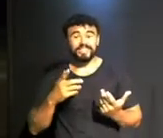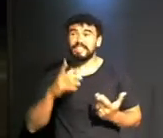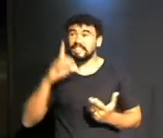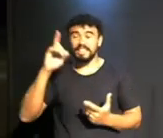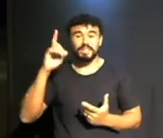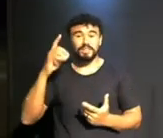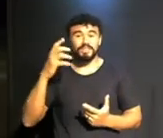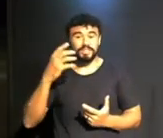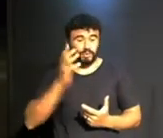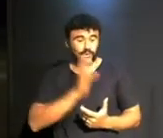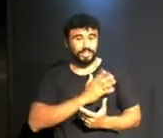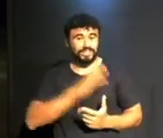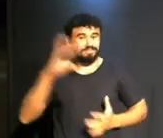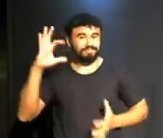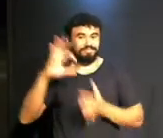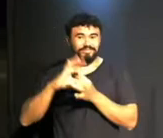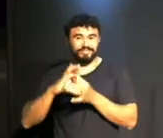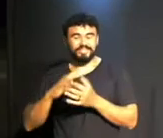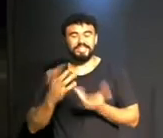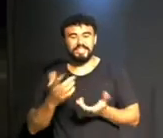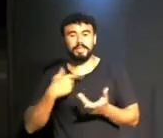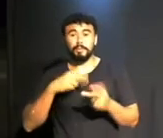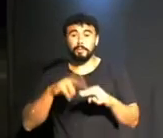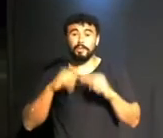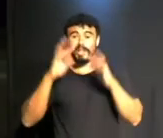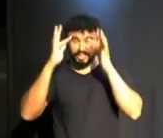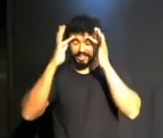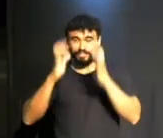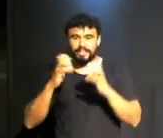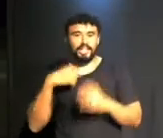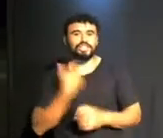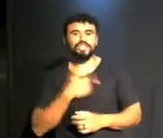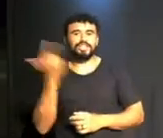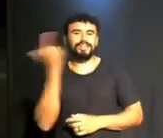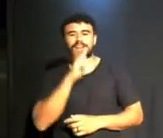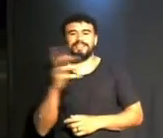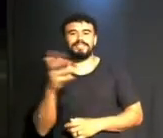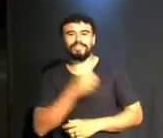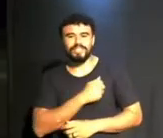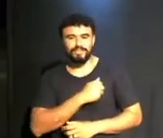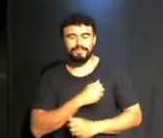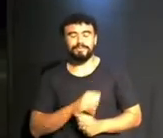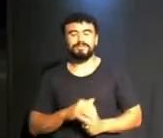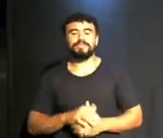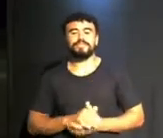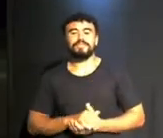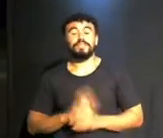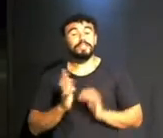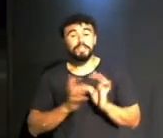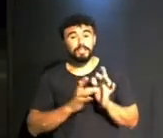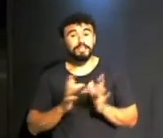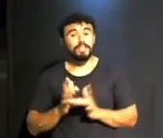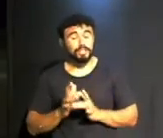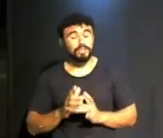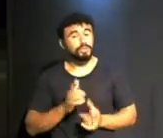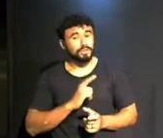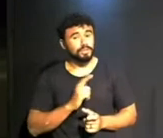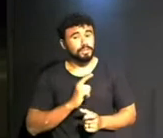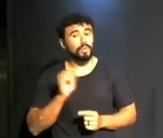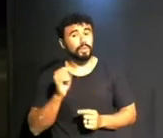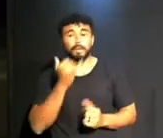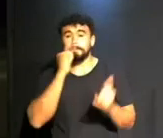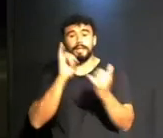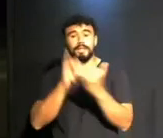coração do nosso pai mediante a fé nós Recebemos a salvação lembre-se em Jesus tem palavra de